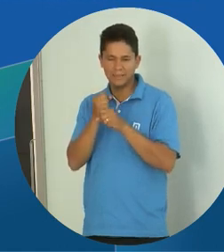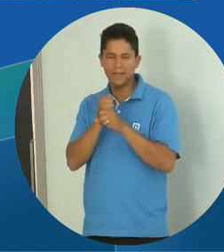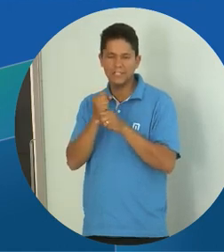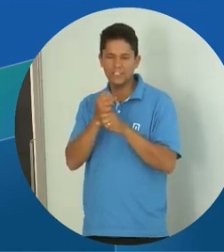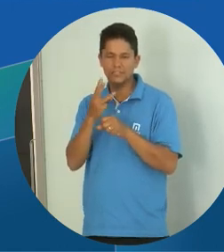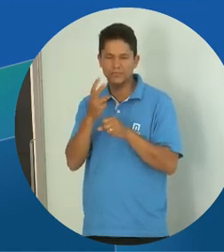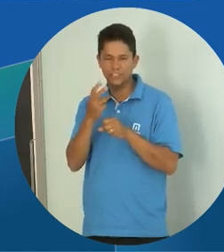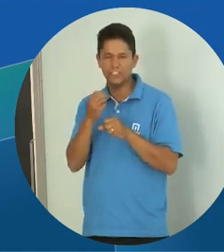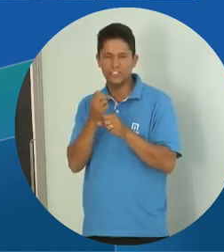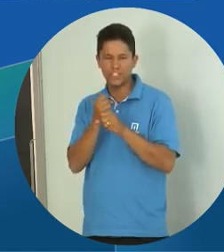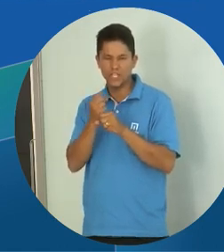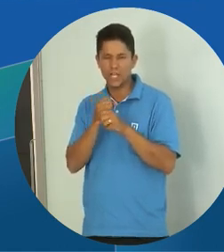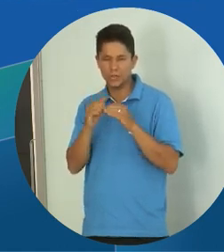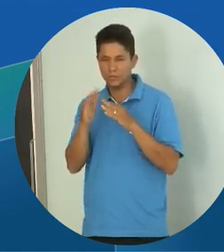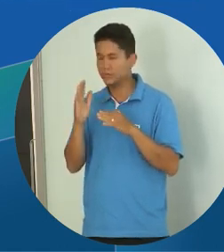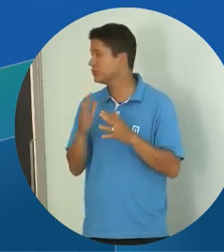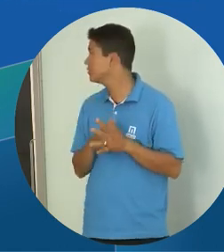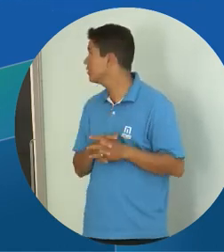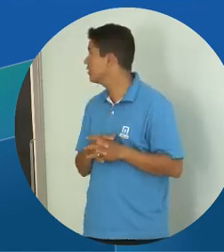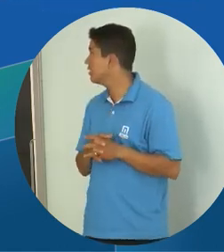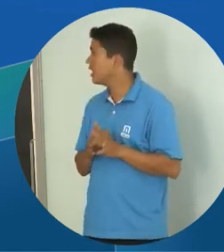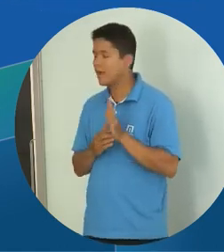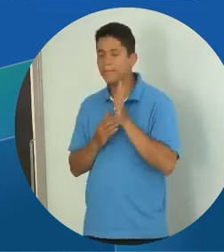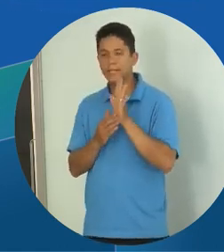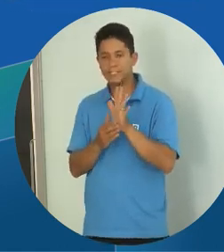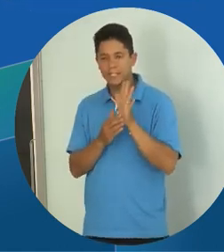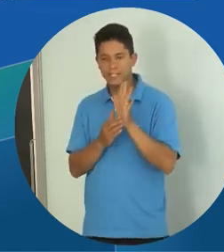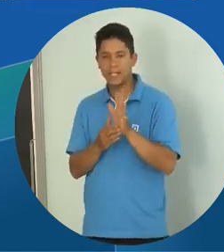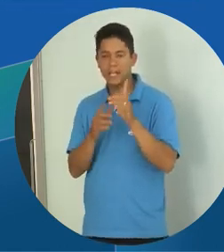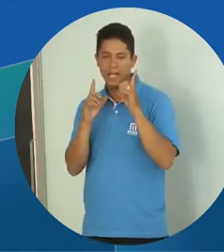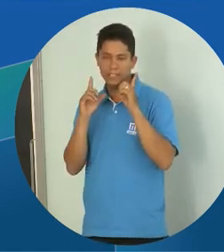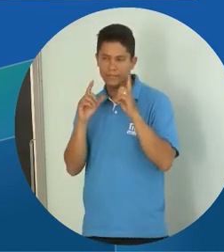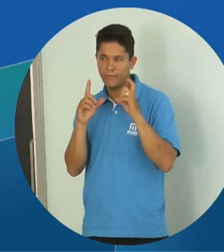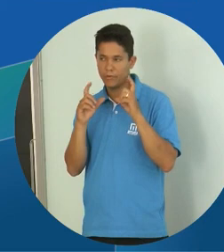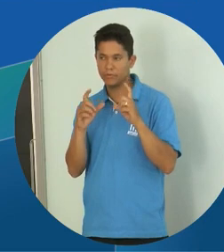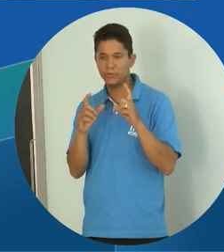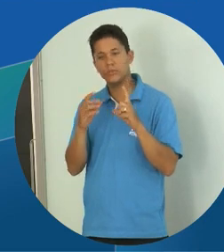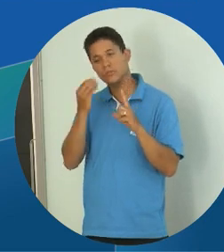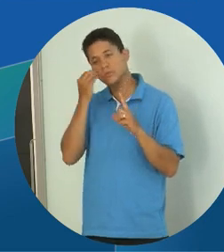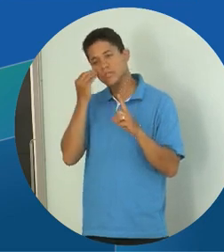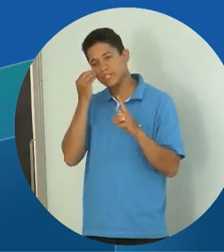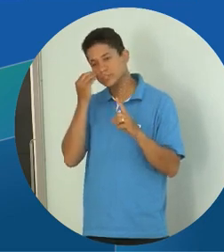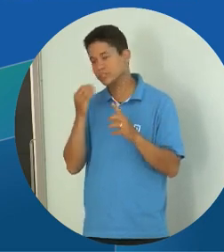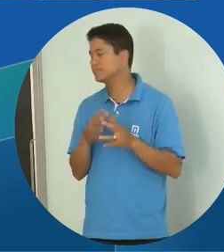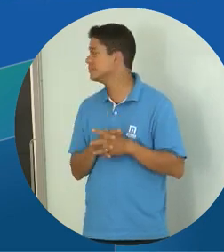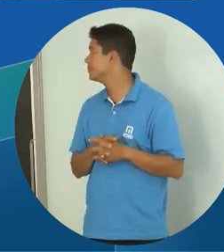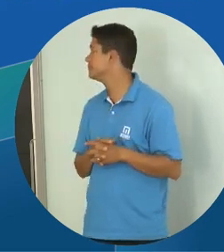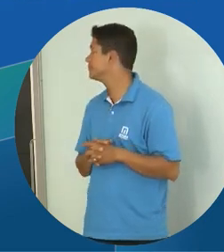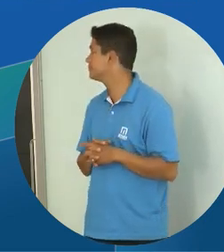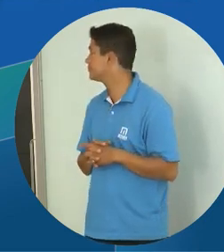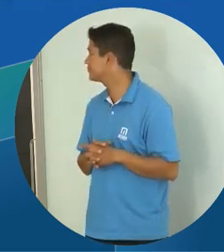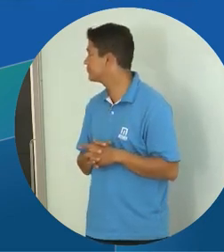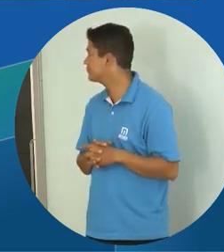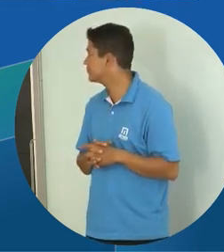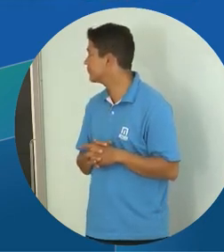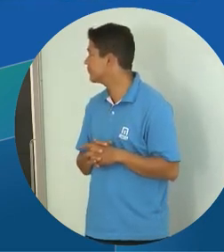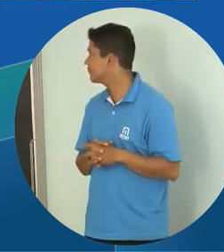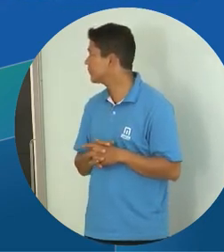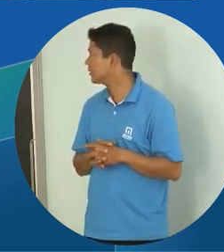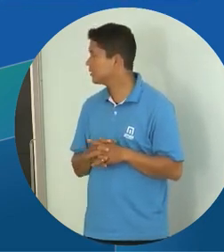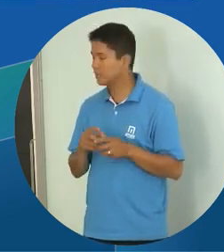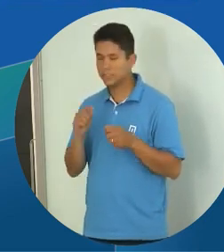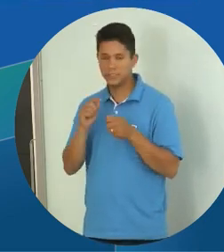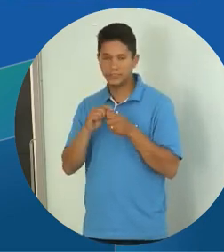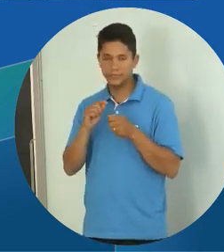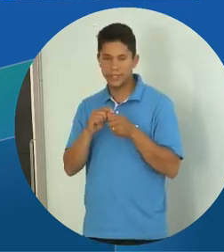vou apresentar para vocês um pouco dessas fotos, como que foi esse teste. A gente fez uma proposta